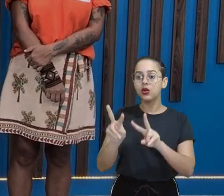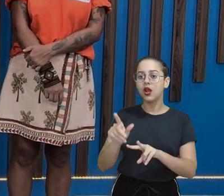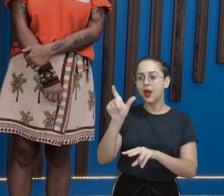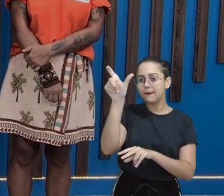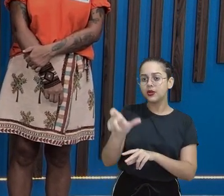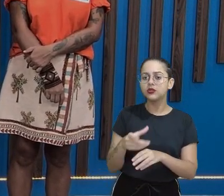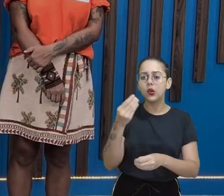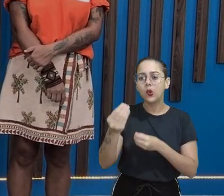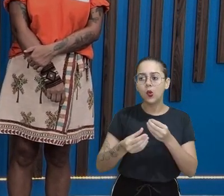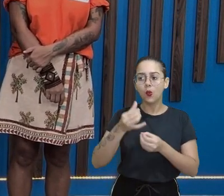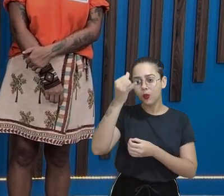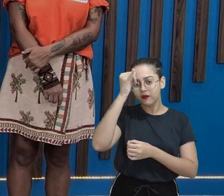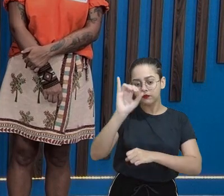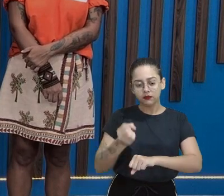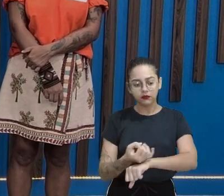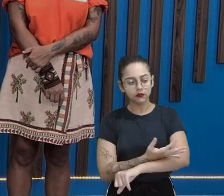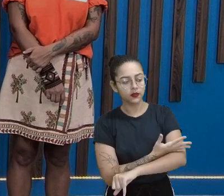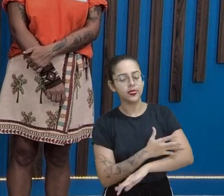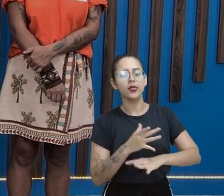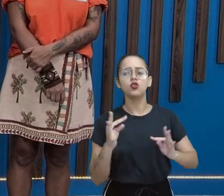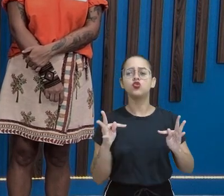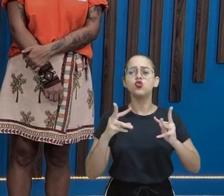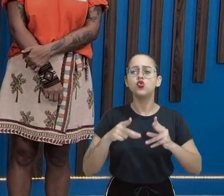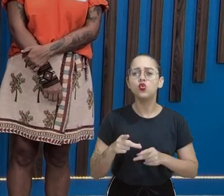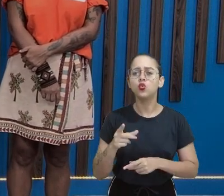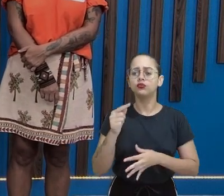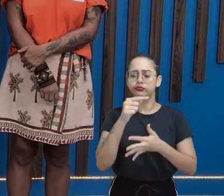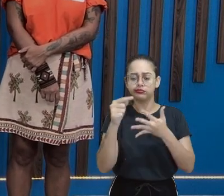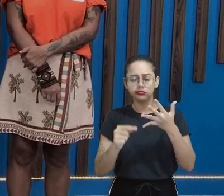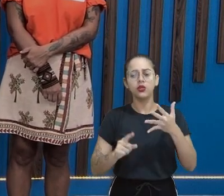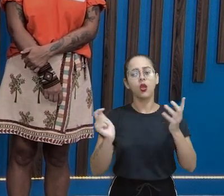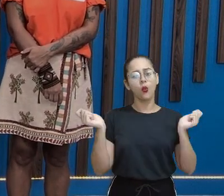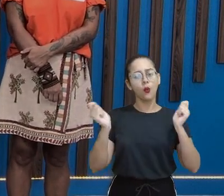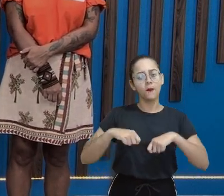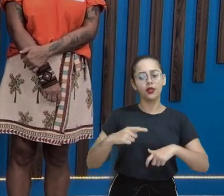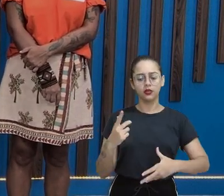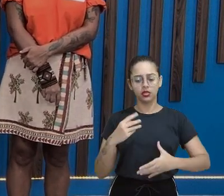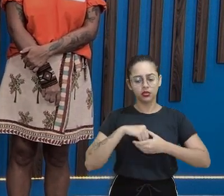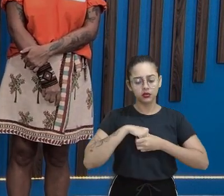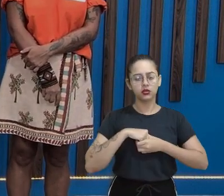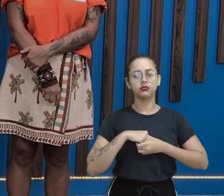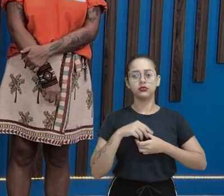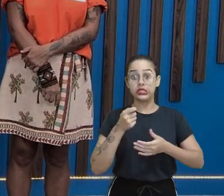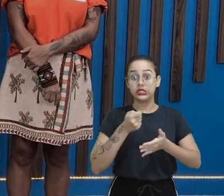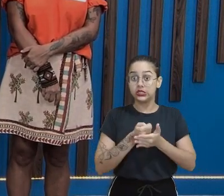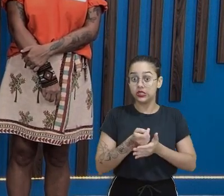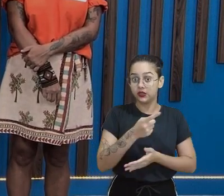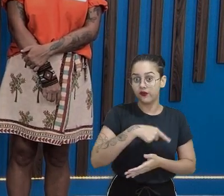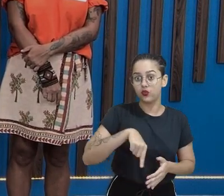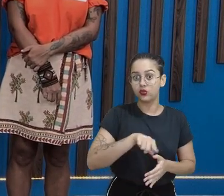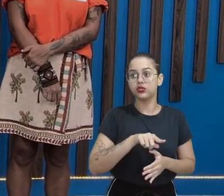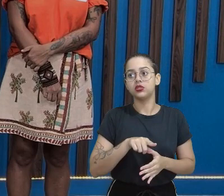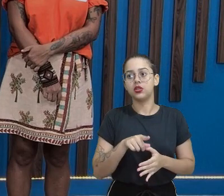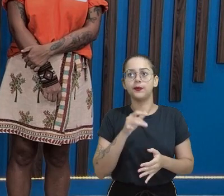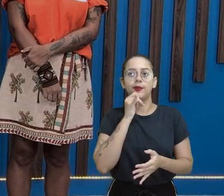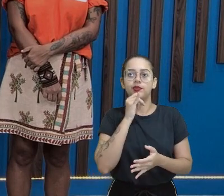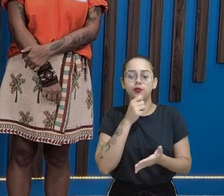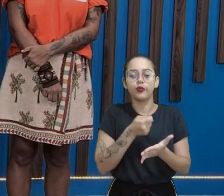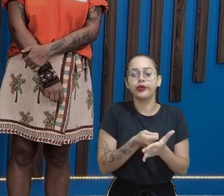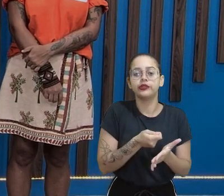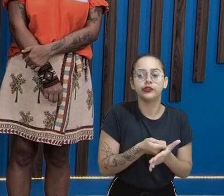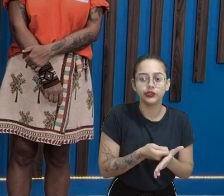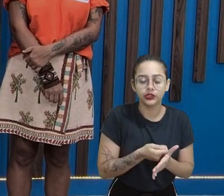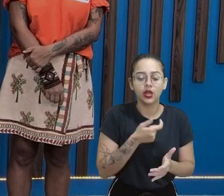como se prevenir emocionalmente. Então, tudo isso são competências que vão estar dentro e vão ser exigidas de vocês, exigidas no sentido de